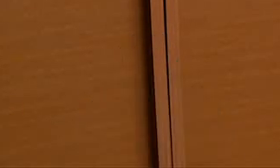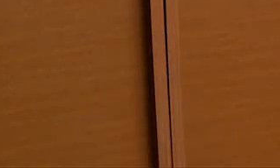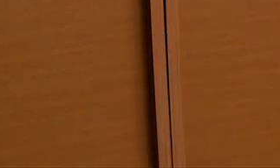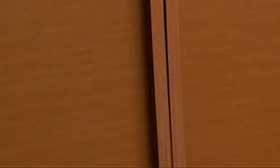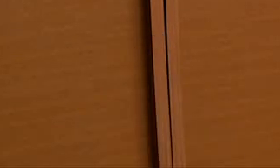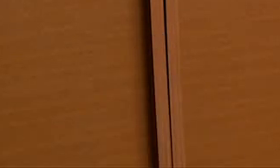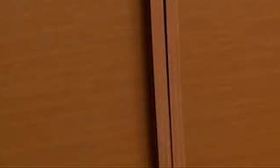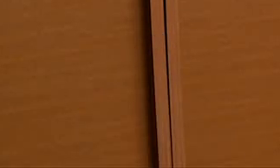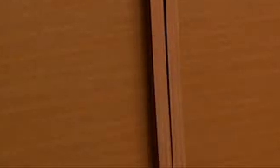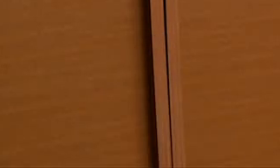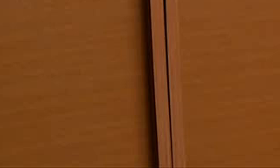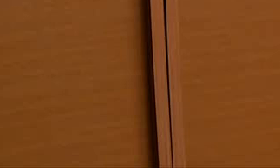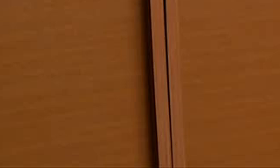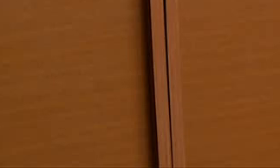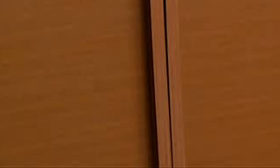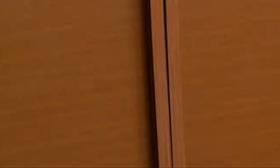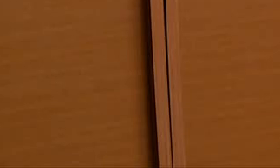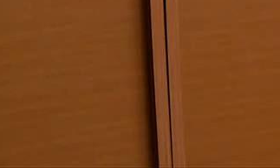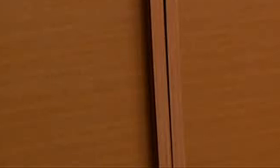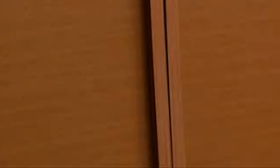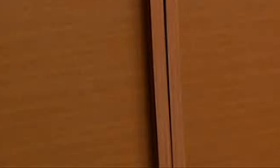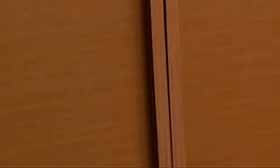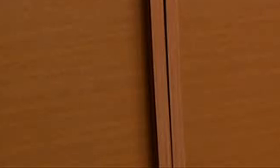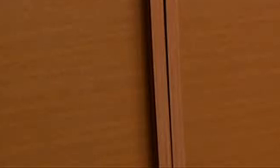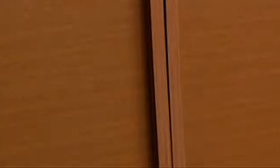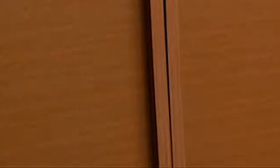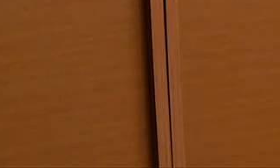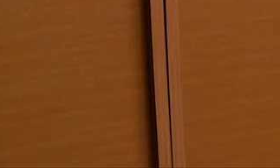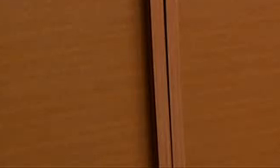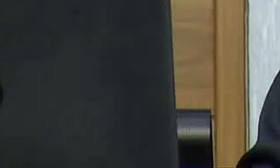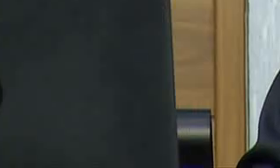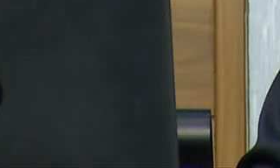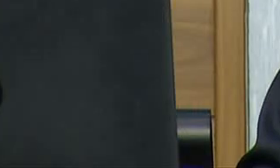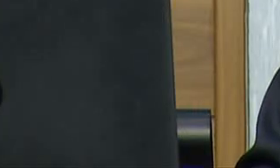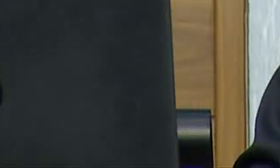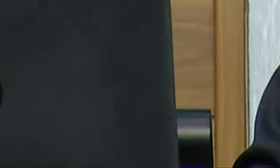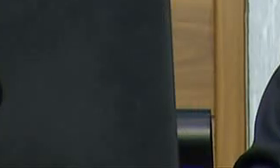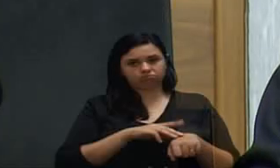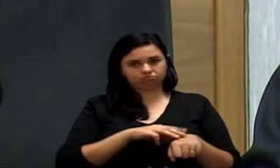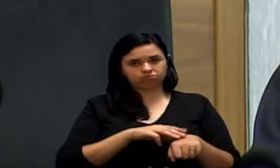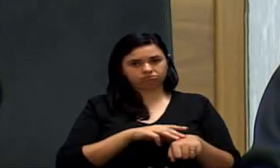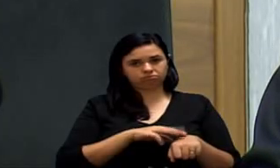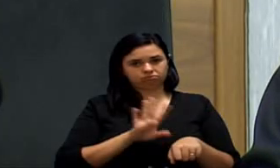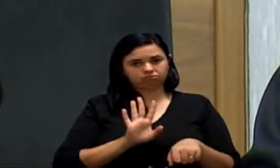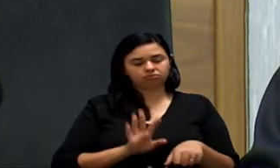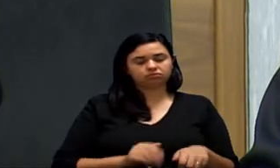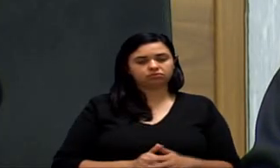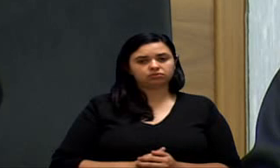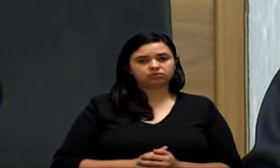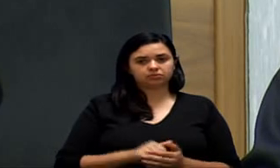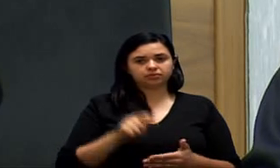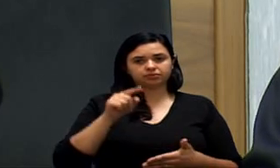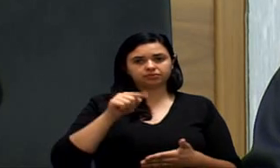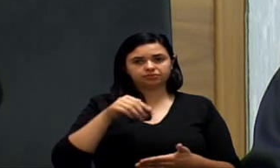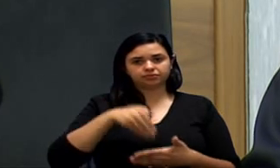O vereador Dila está online, ele não está muito bem de saúde, mas já votou já.